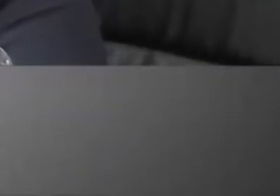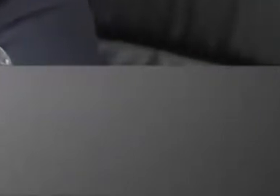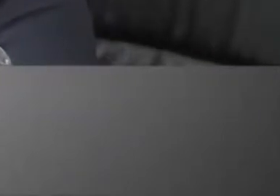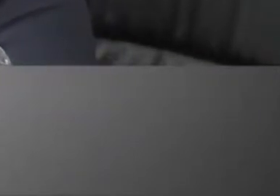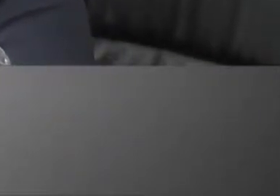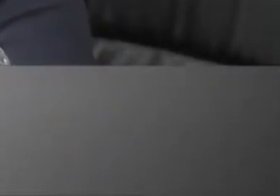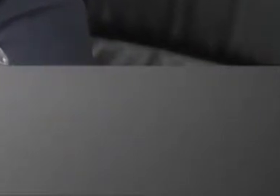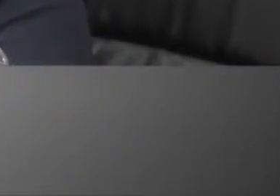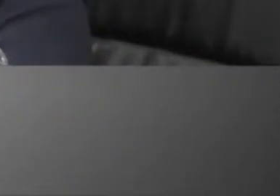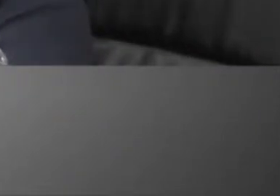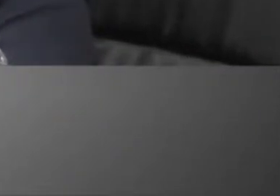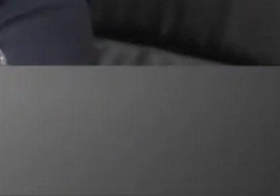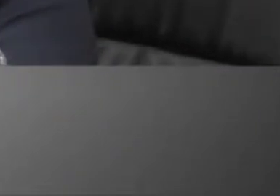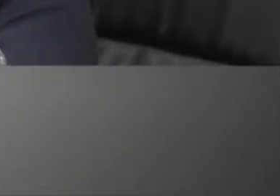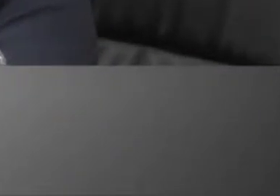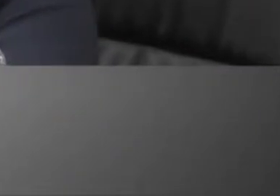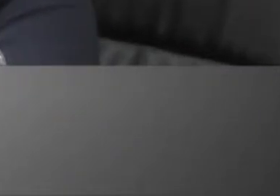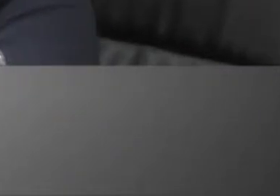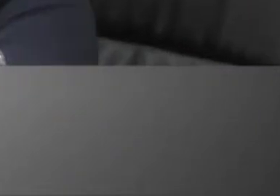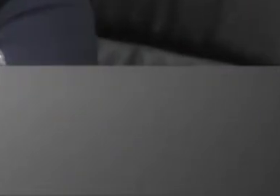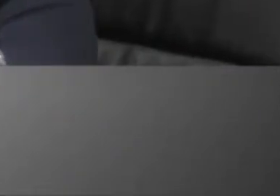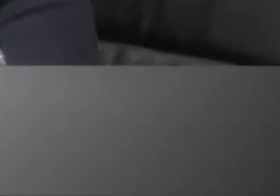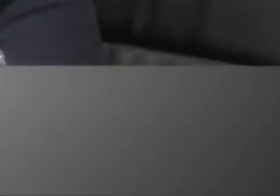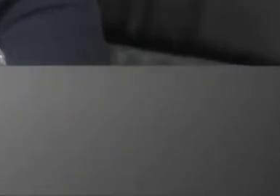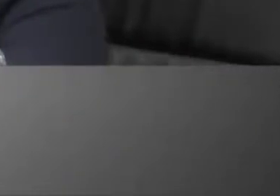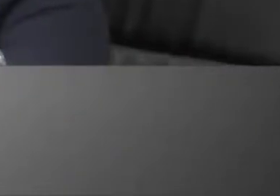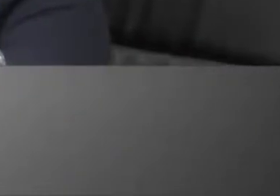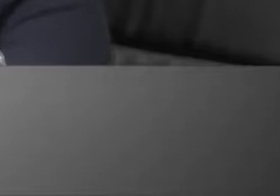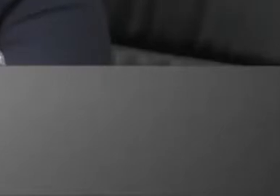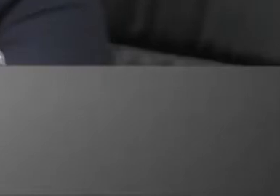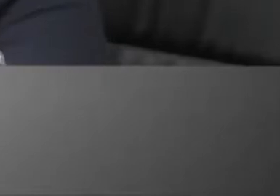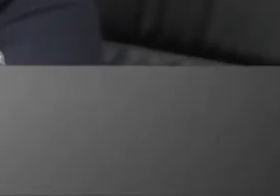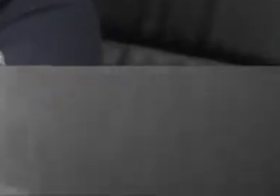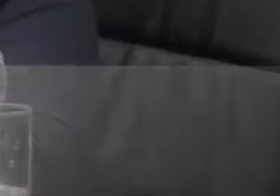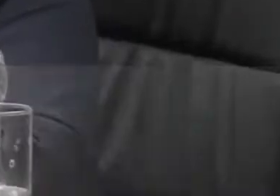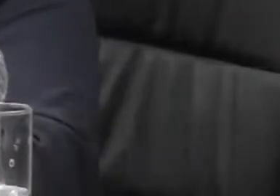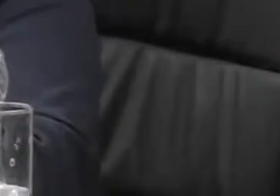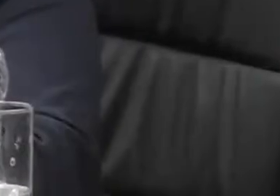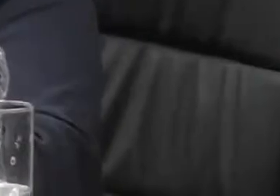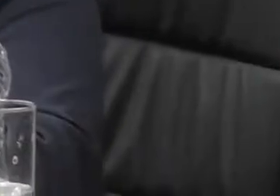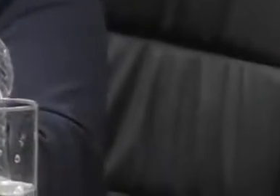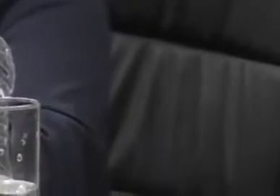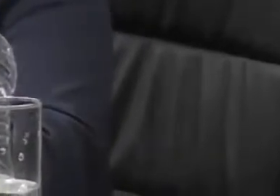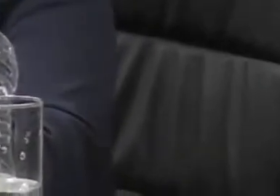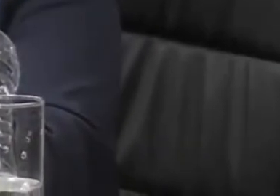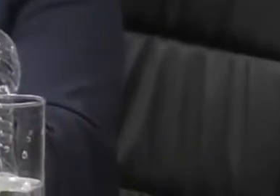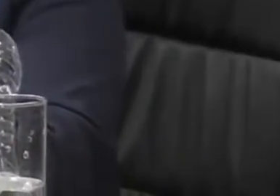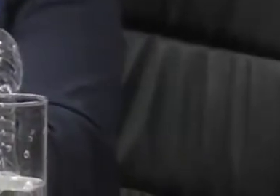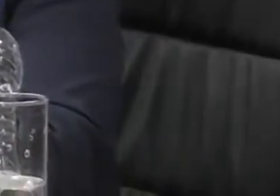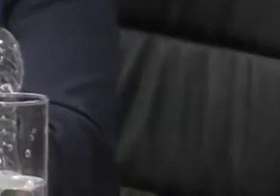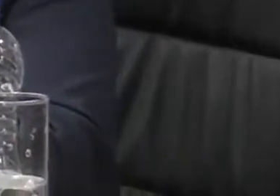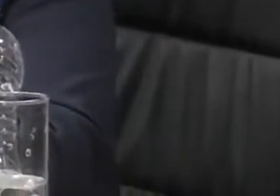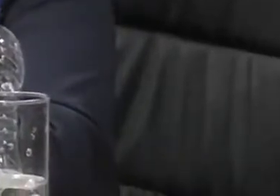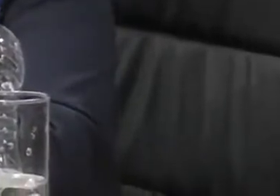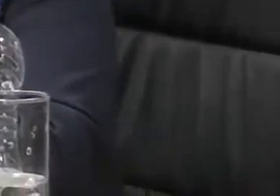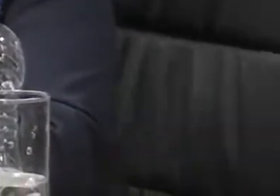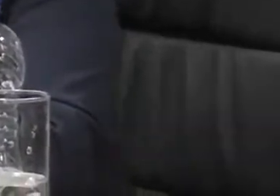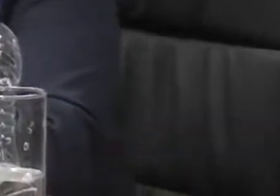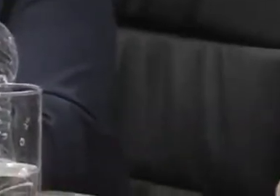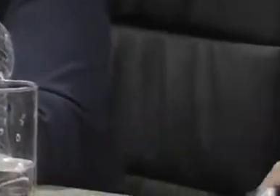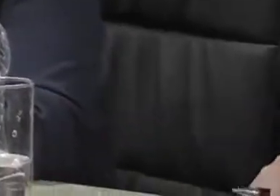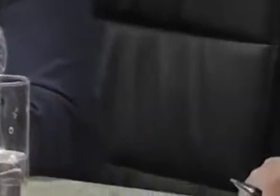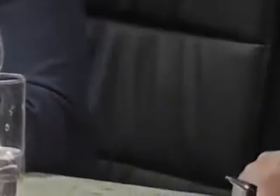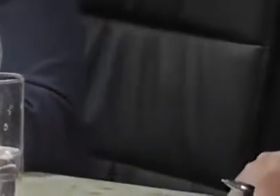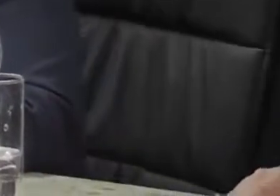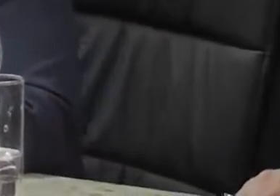sobre a interdição do seu principal acesso. E eu gostaria de me ausentar para estar